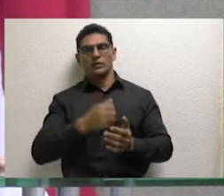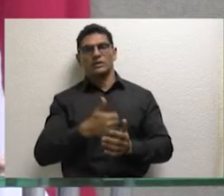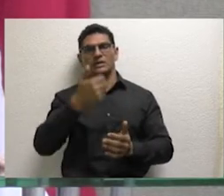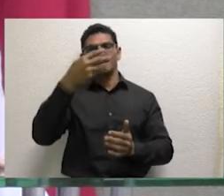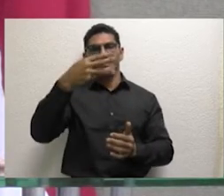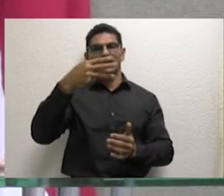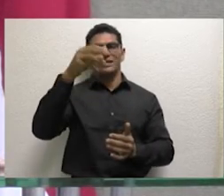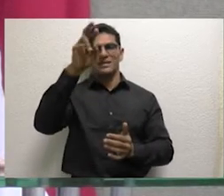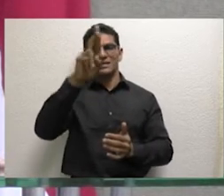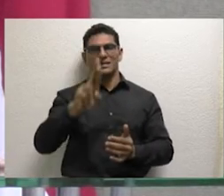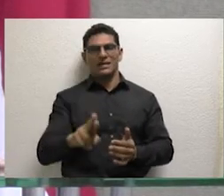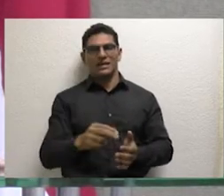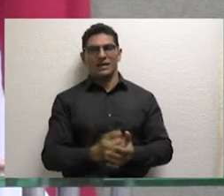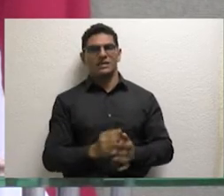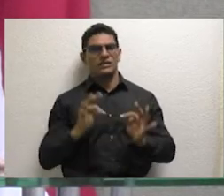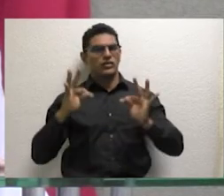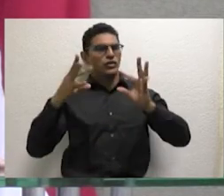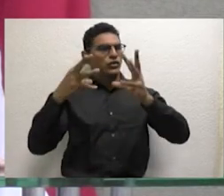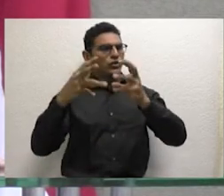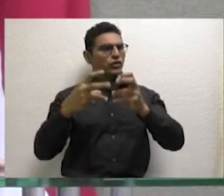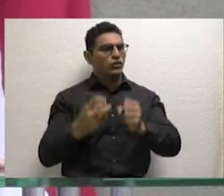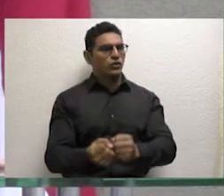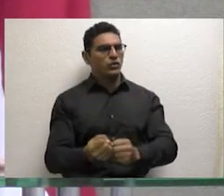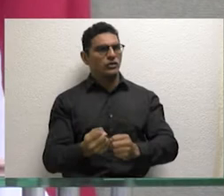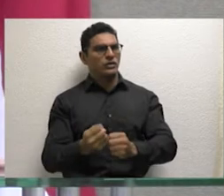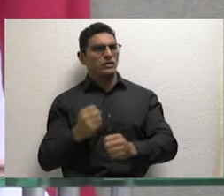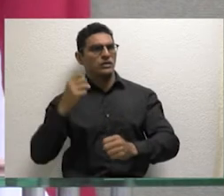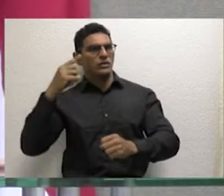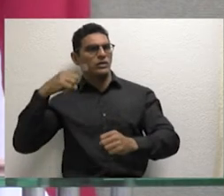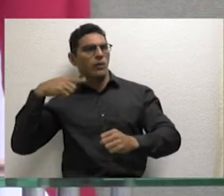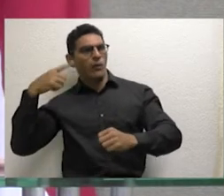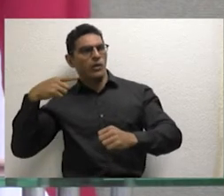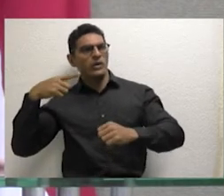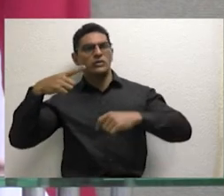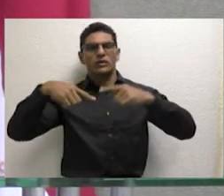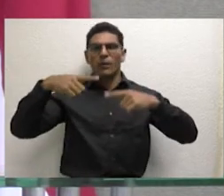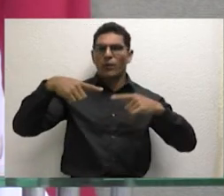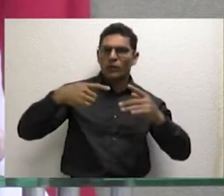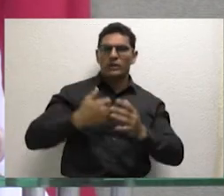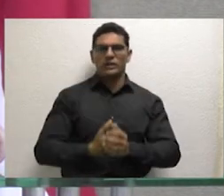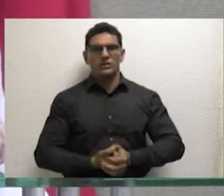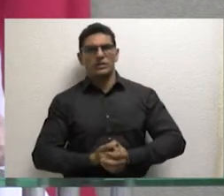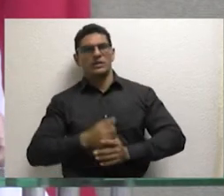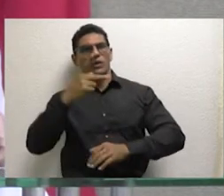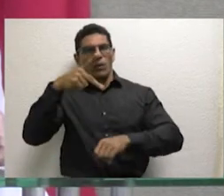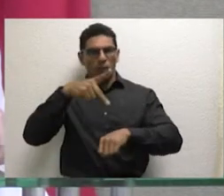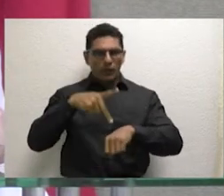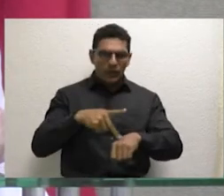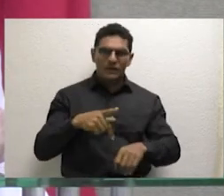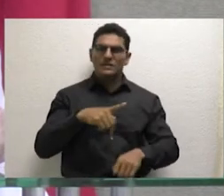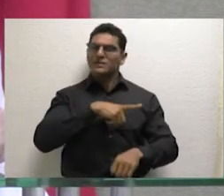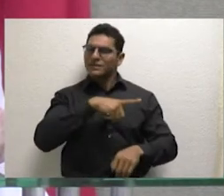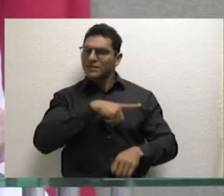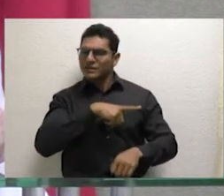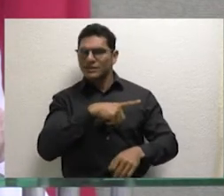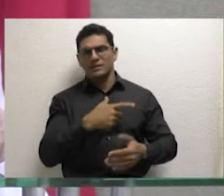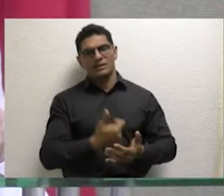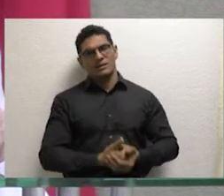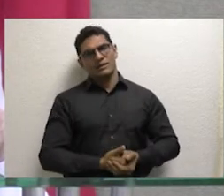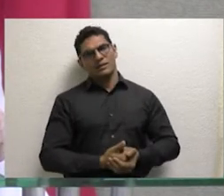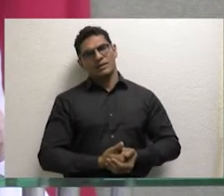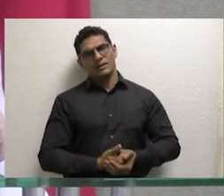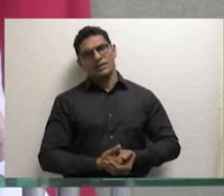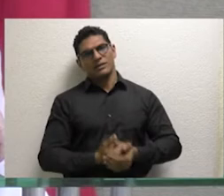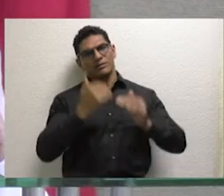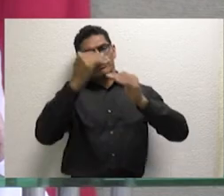todas as outras políticas e incentivos existentes no país tem esse indicador abaixo de